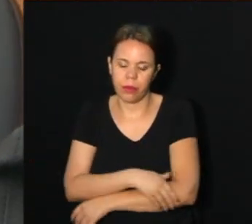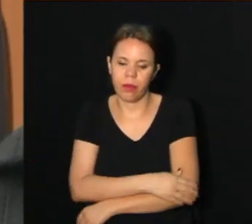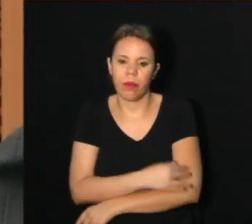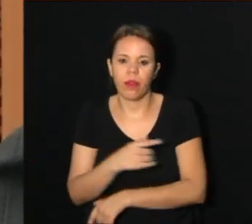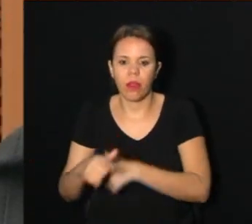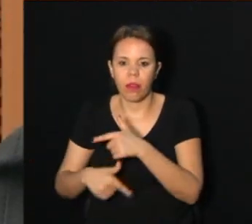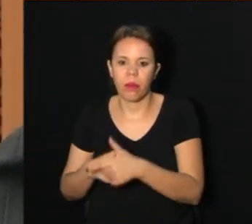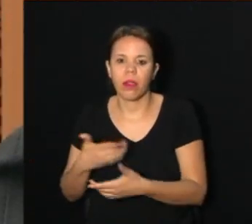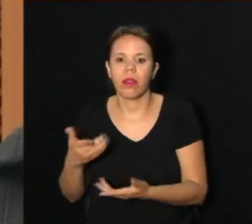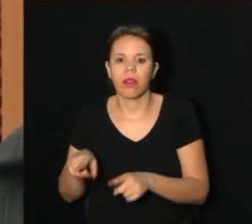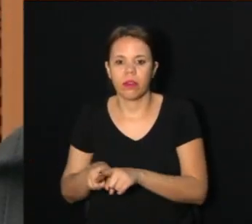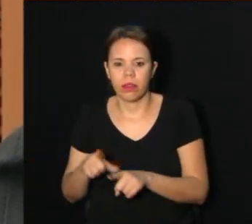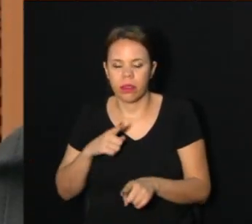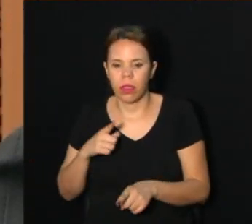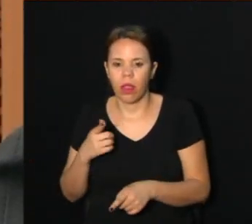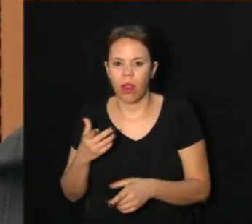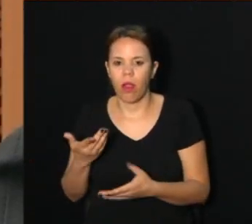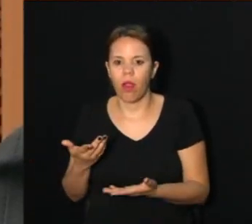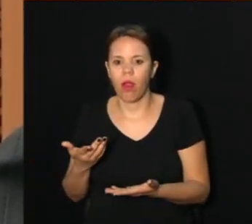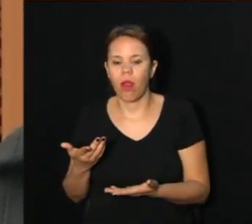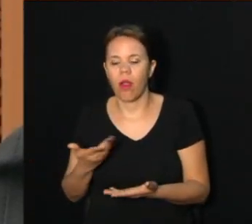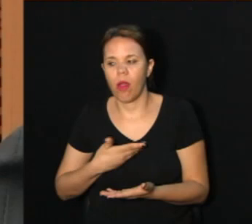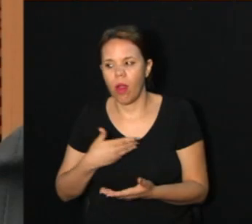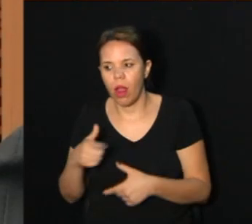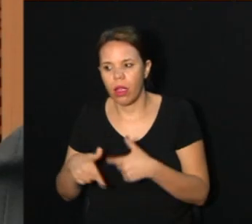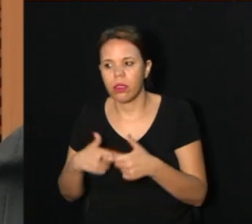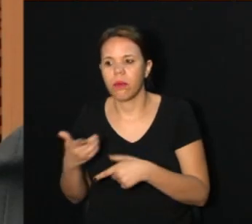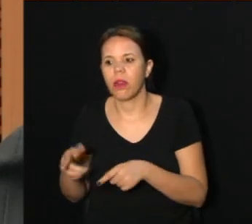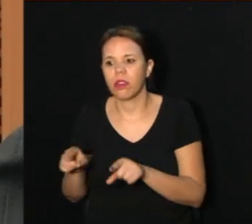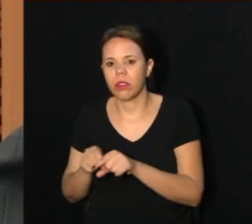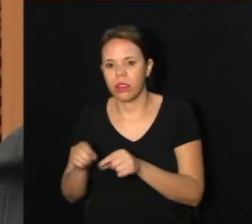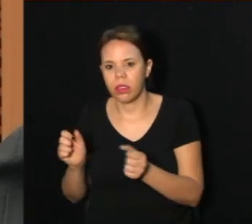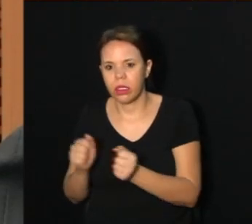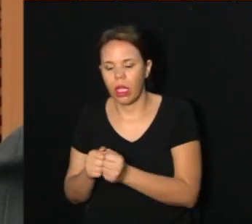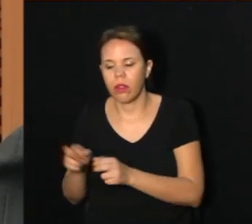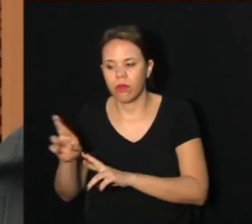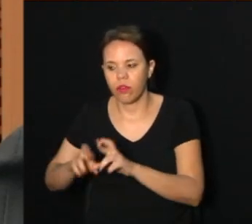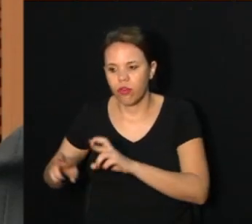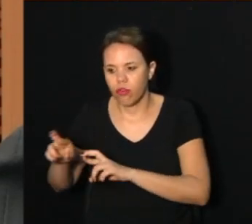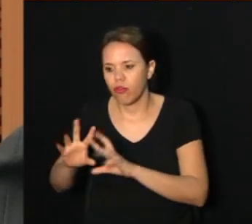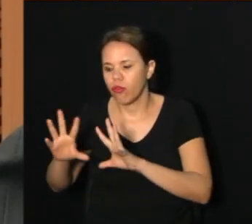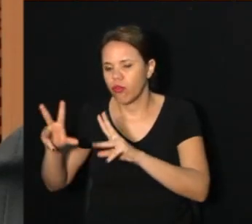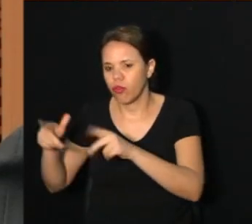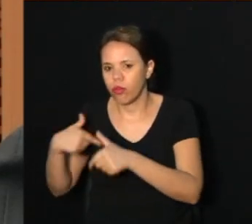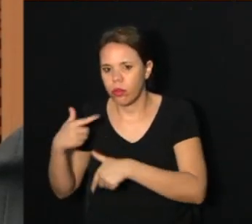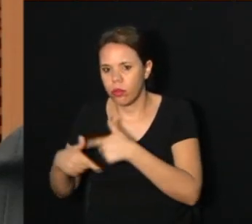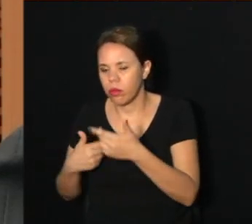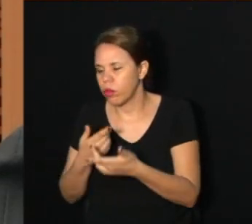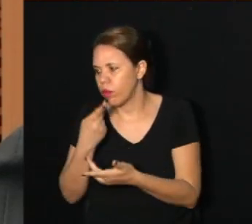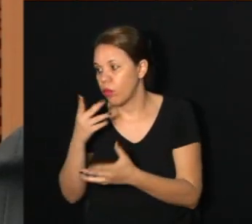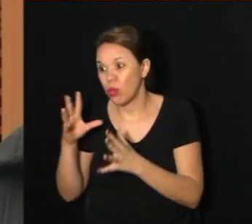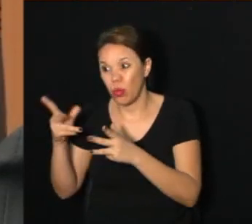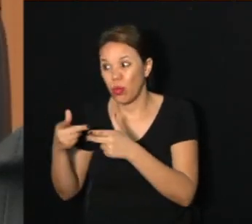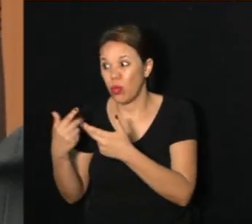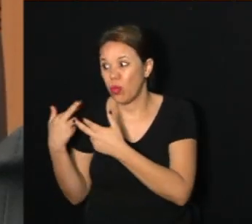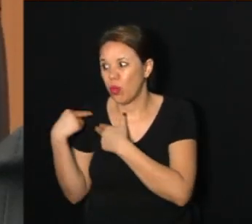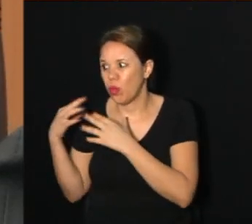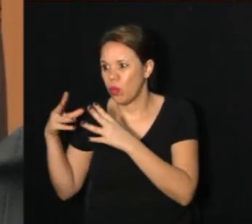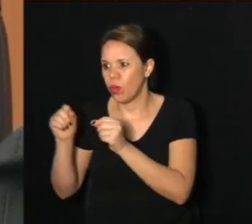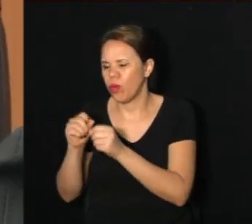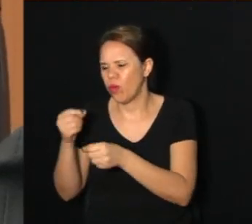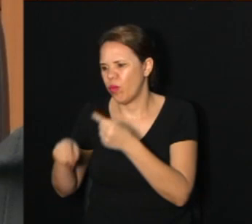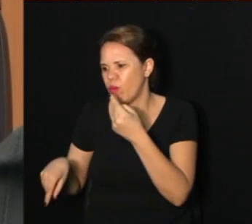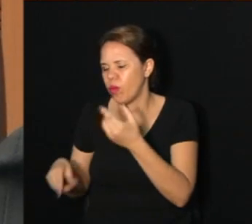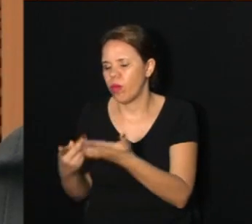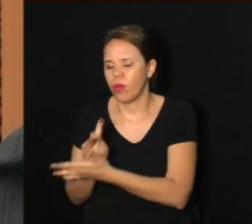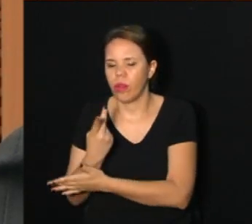porque eu tenho colegas cuidando da consultoria administrativa. Se eu tiver que, né, se todo mundo tiver que cuidar de tudo, o trabalho não fica bem feito. Essa especialização